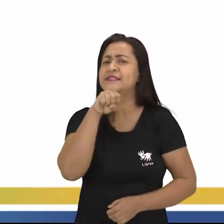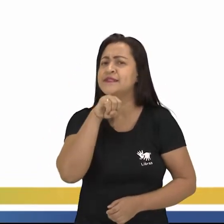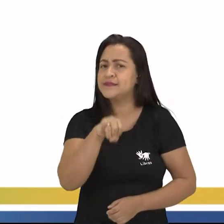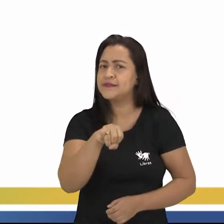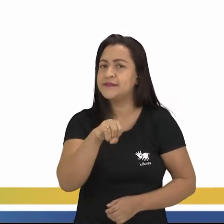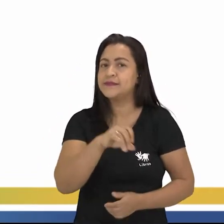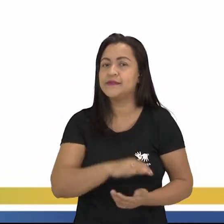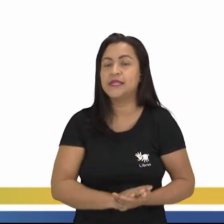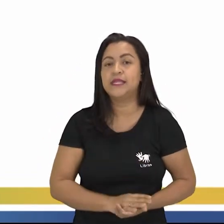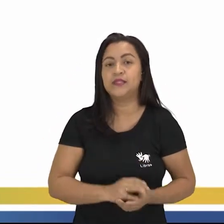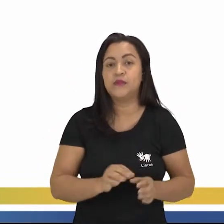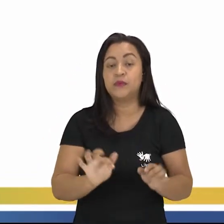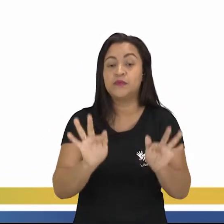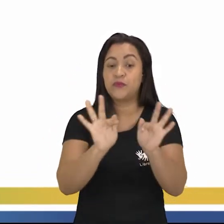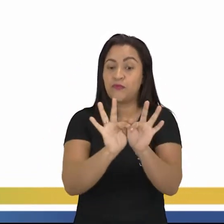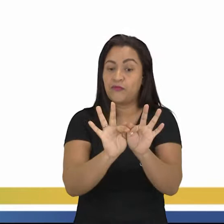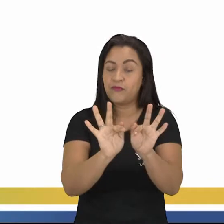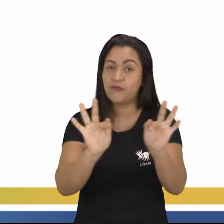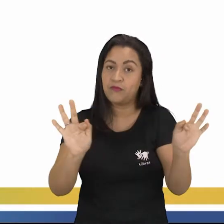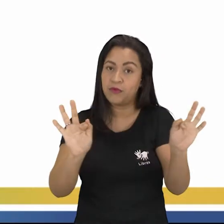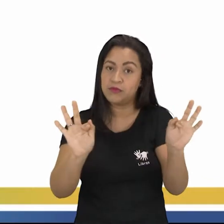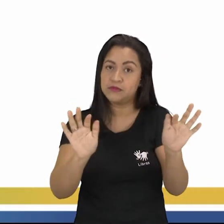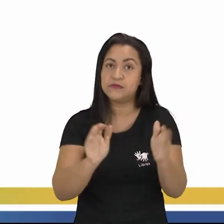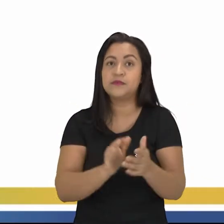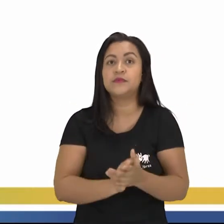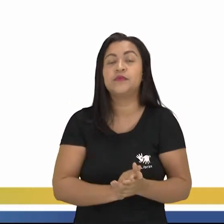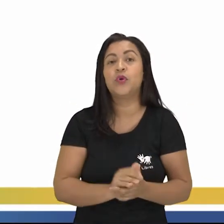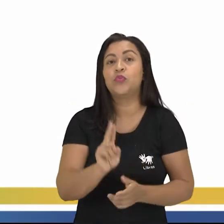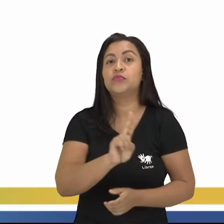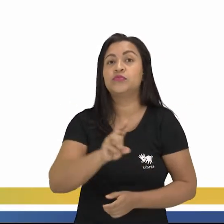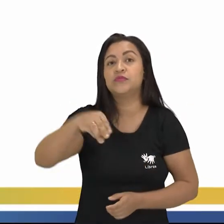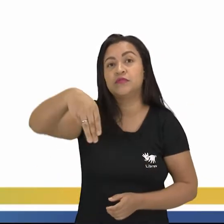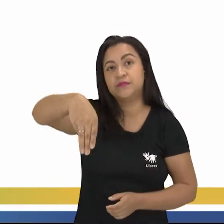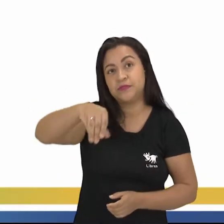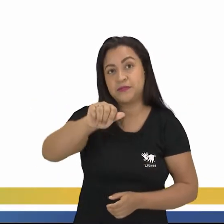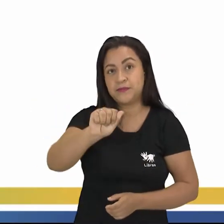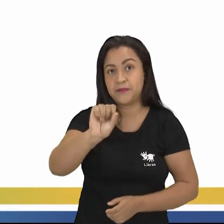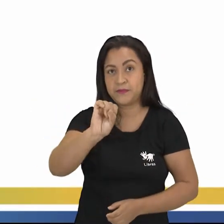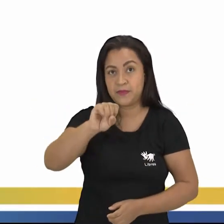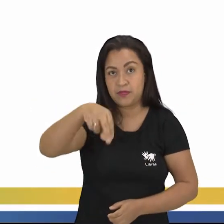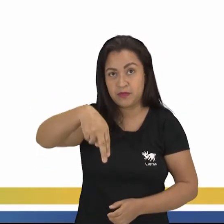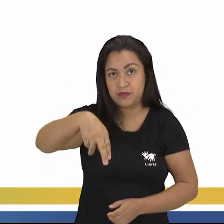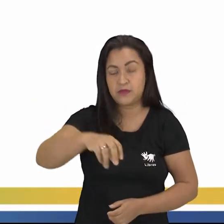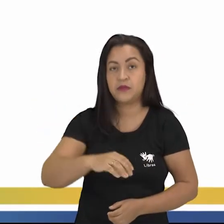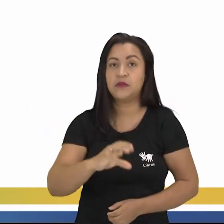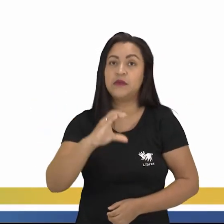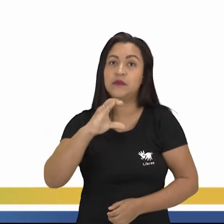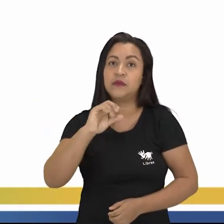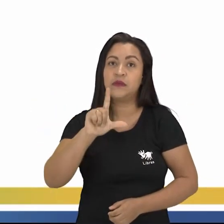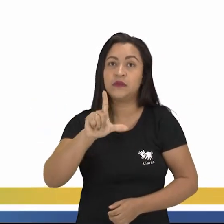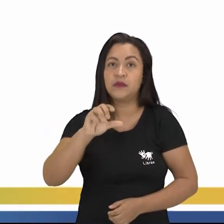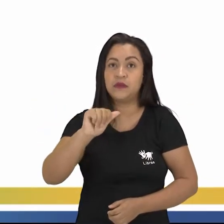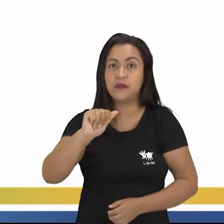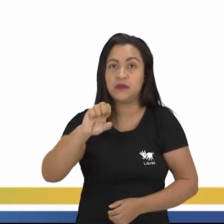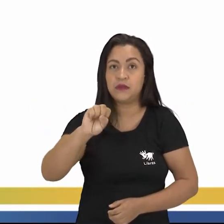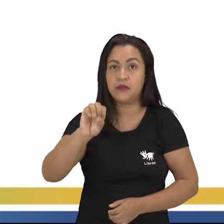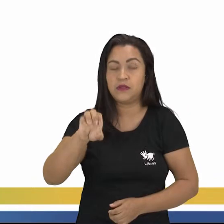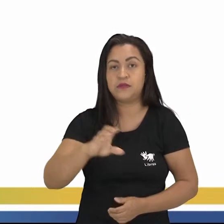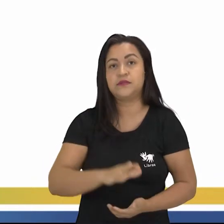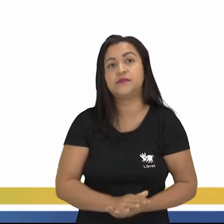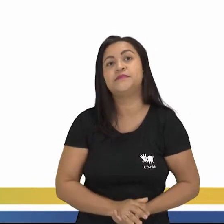oração principal, chamada de main clause, e uma oração condicional, que é a if